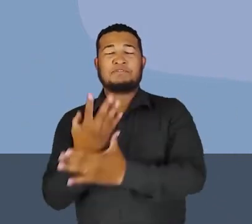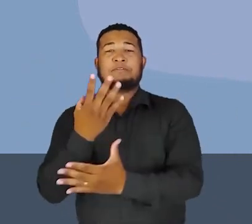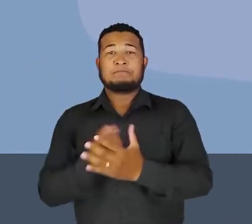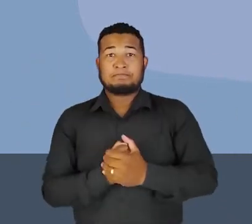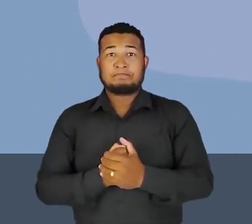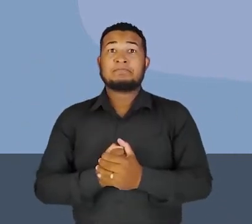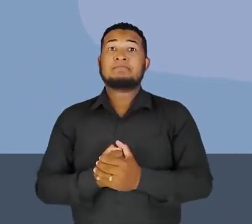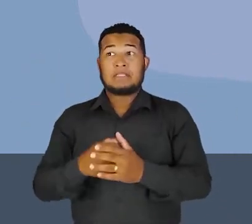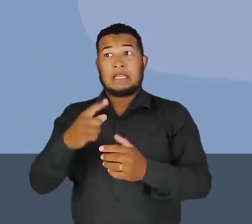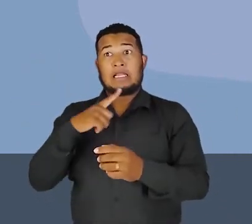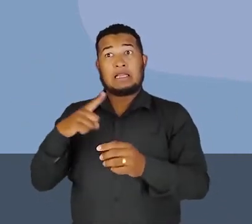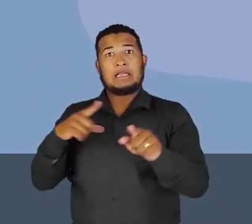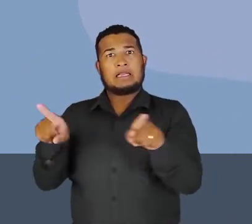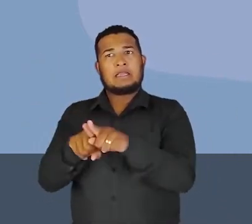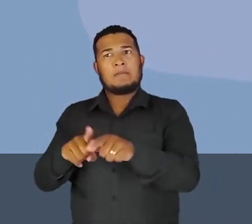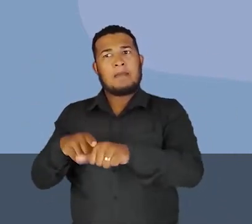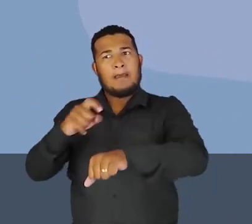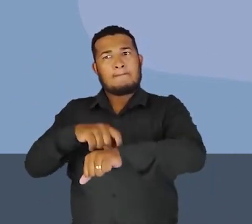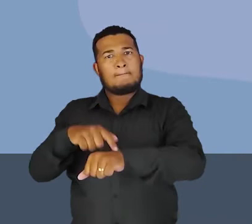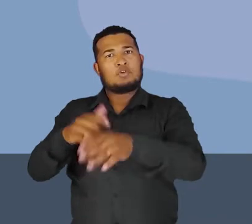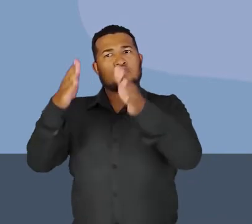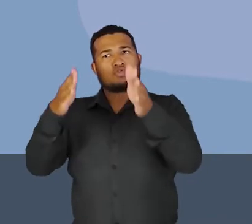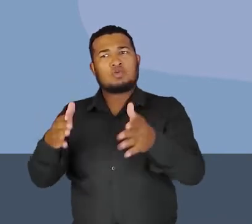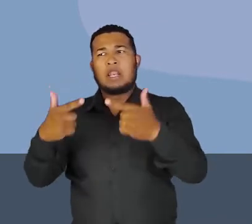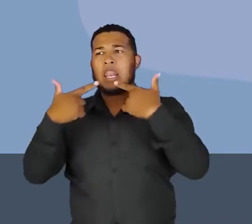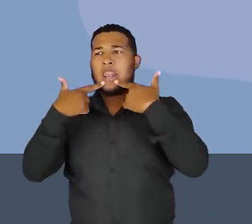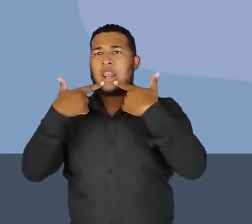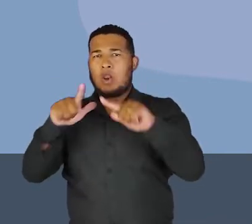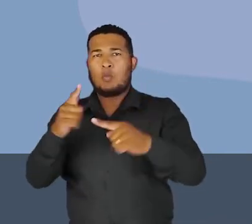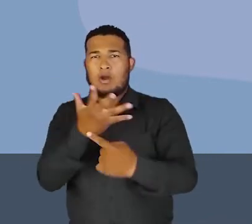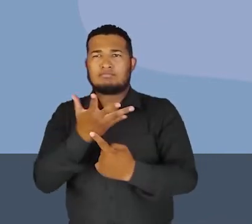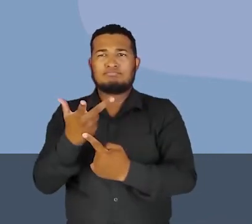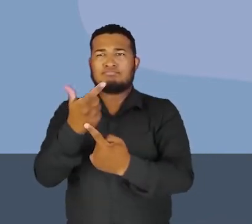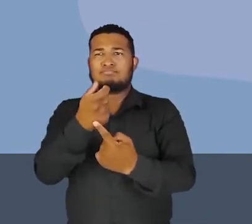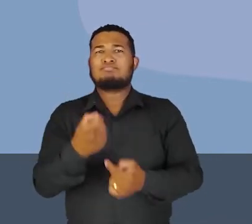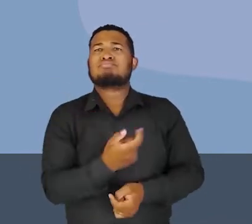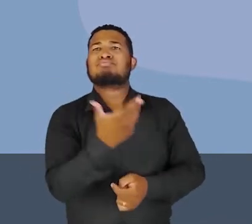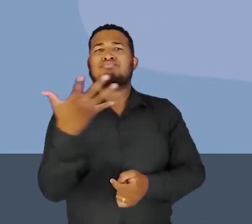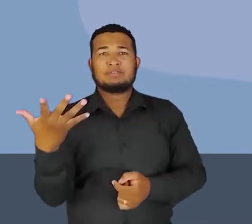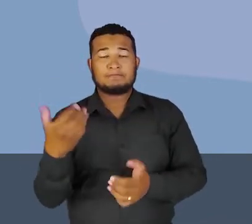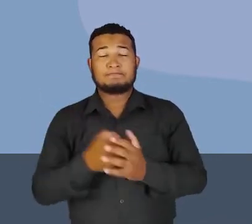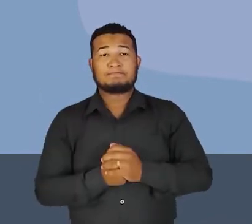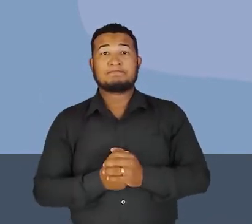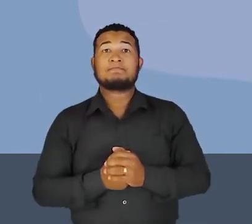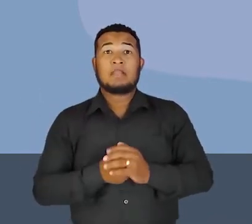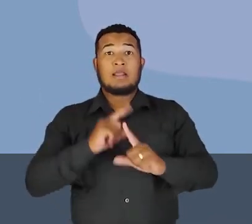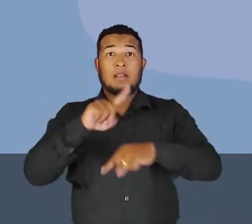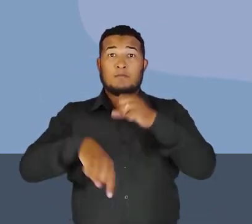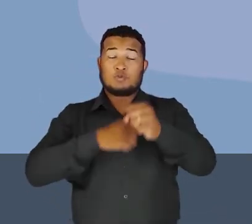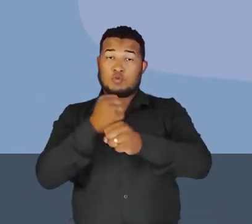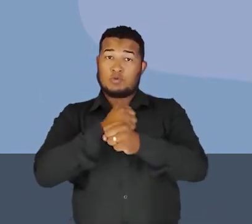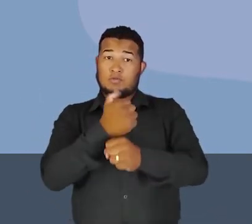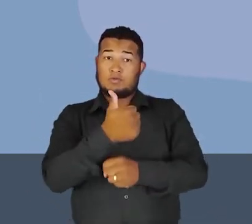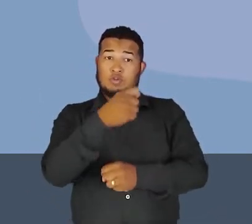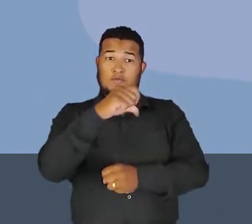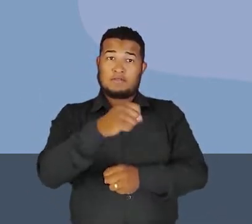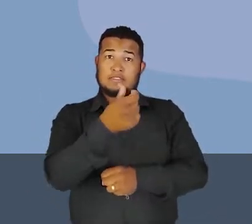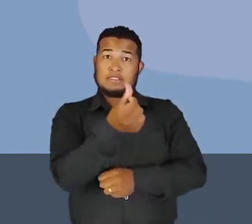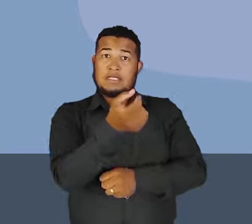ao mesmo tempo com essas diversas linguagens artísticas. E em 1963, o